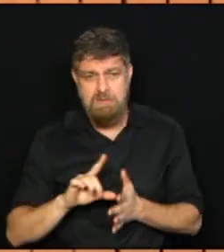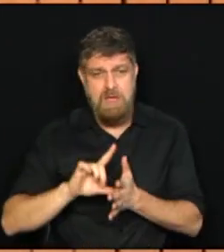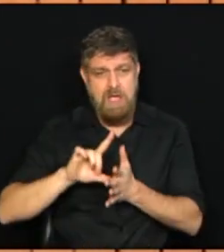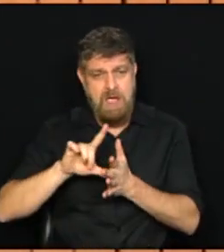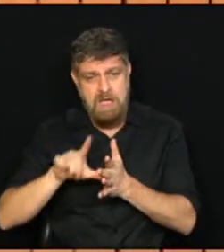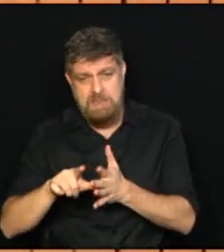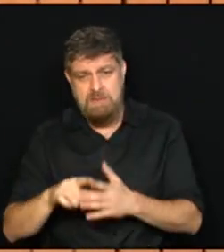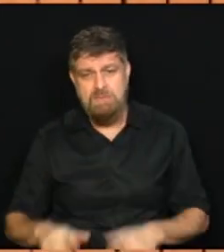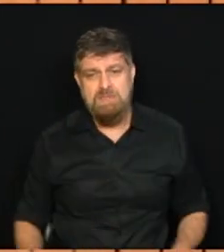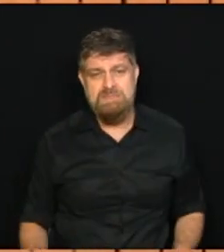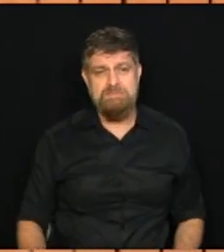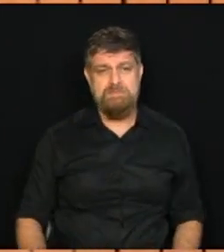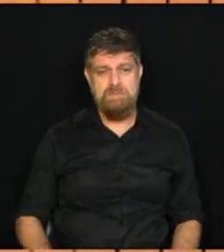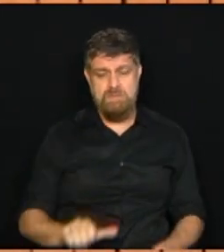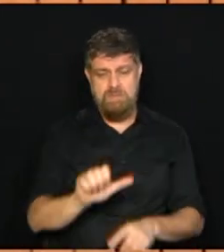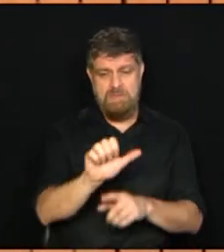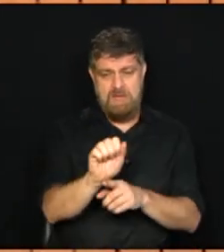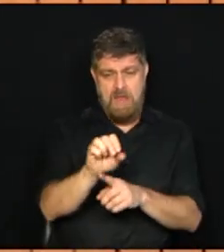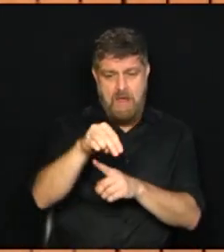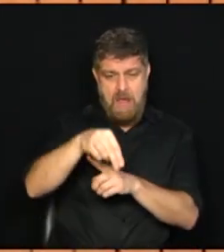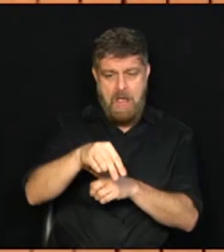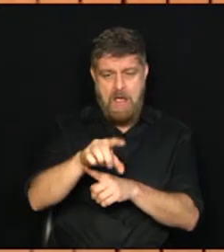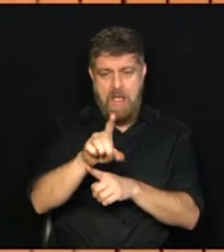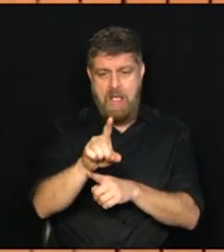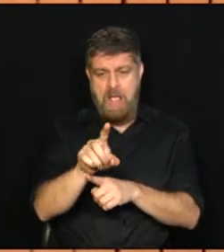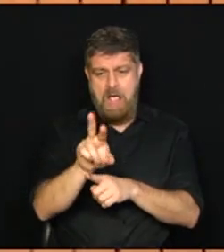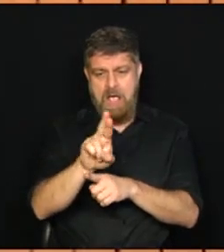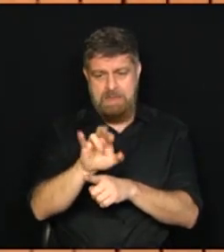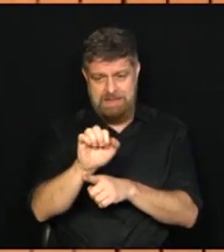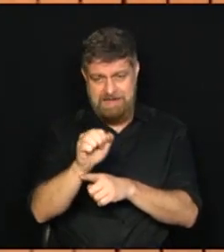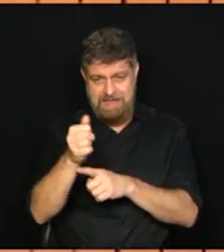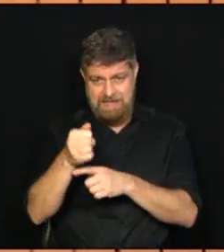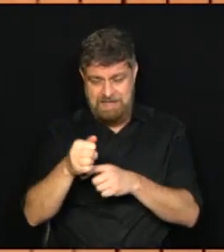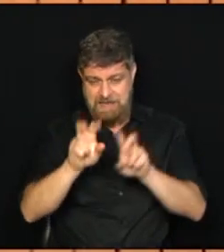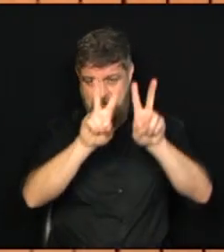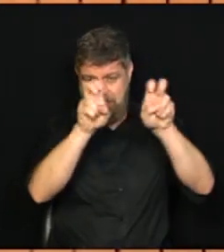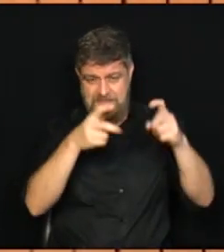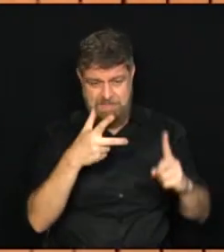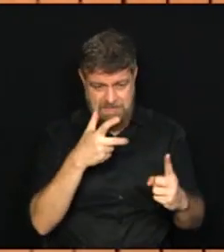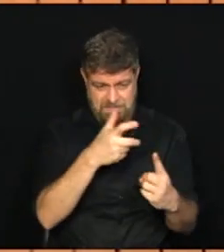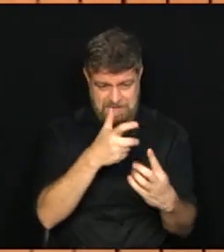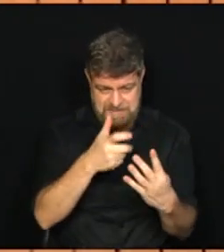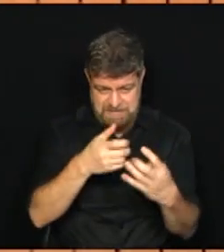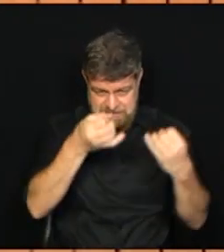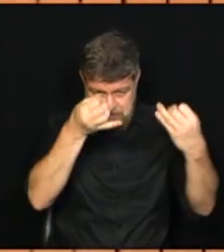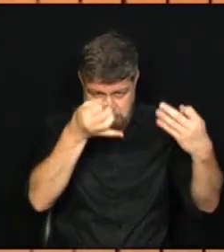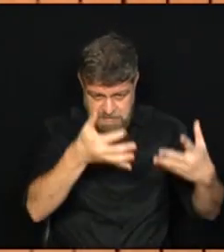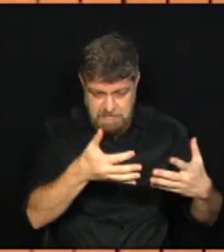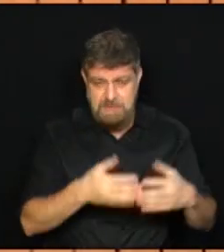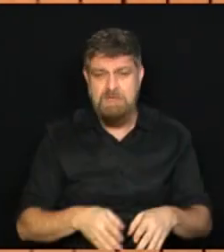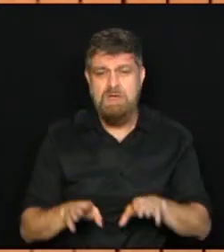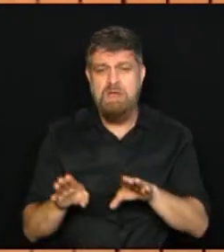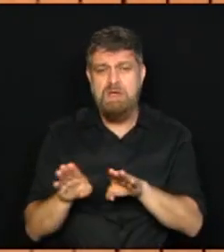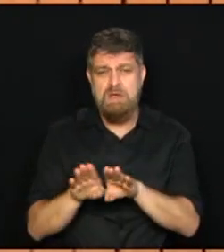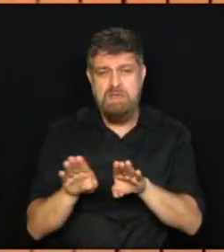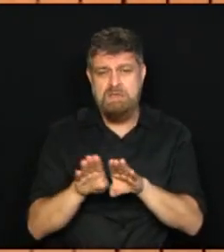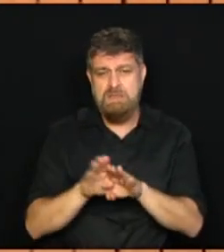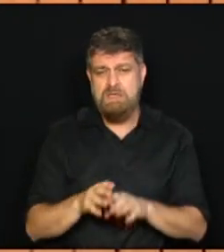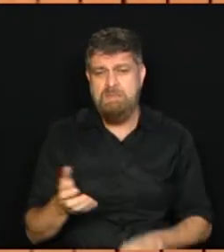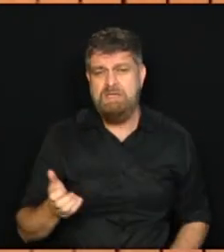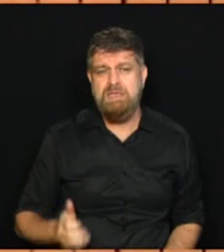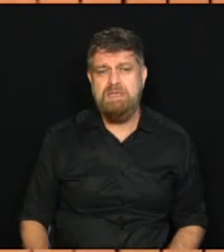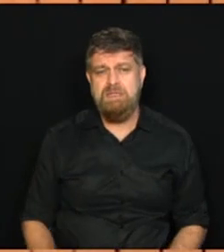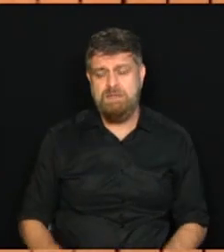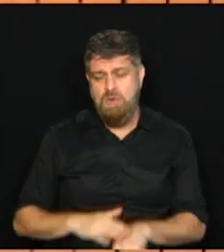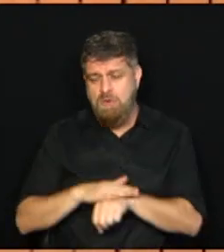a doutora Andréia faz as suas considerações quanto à vacinação e também fazer uma